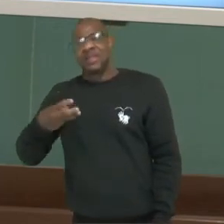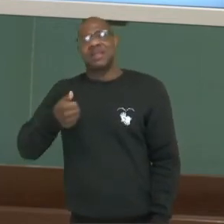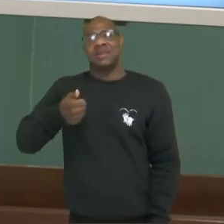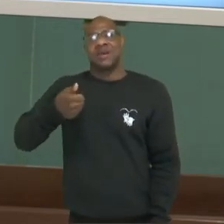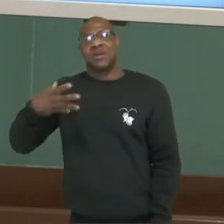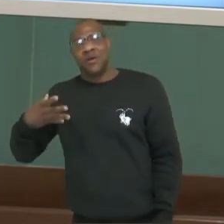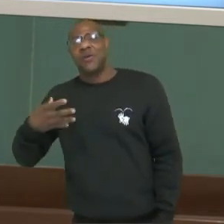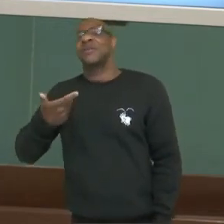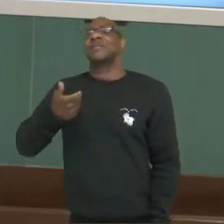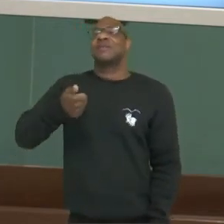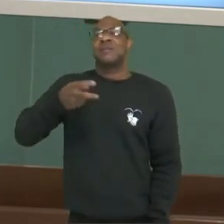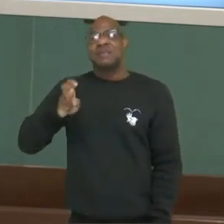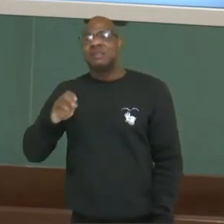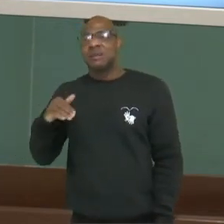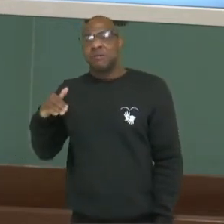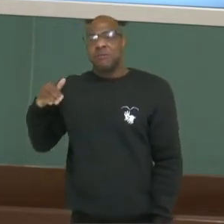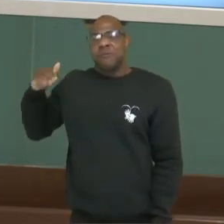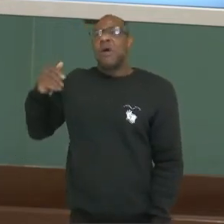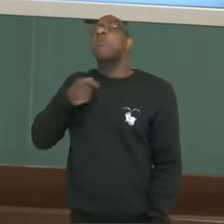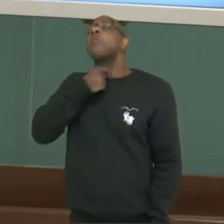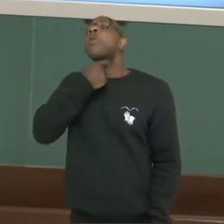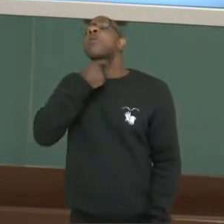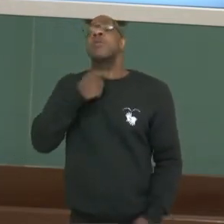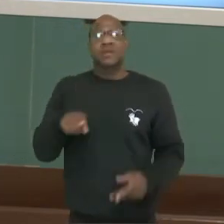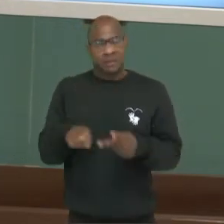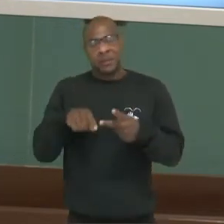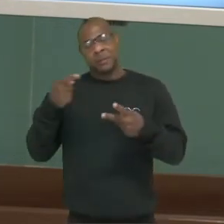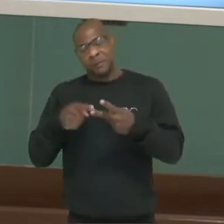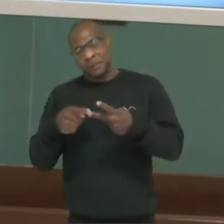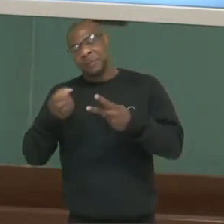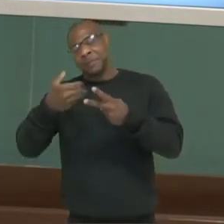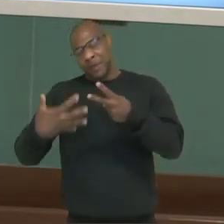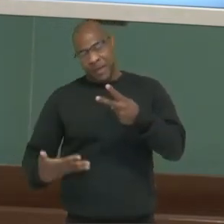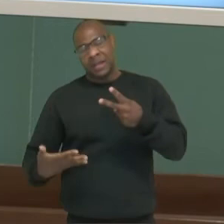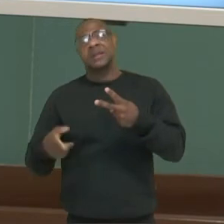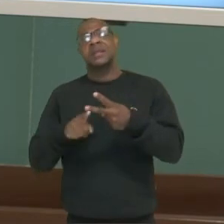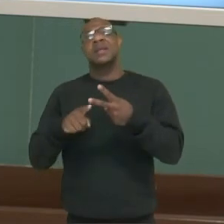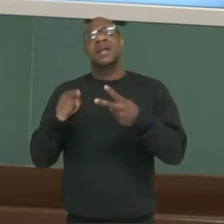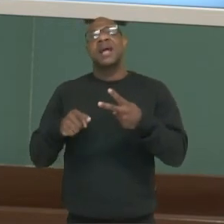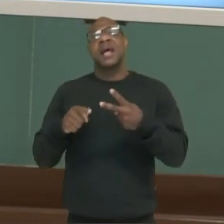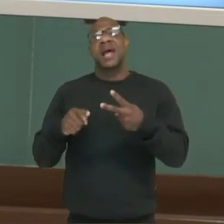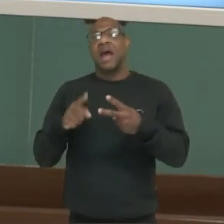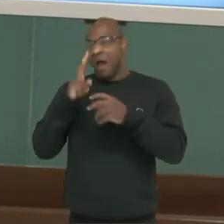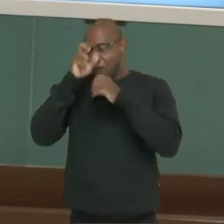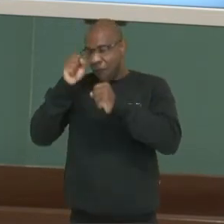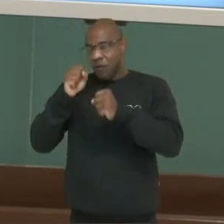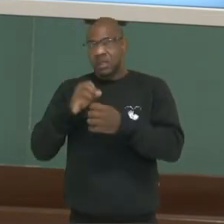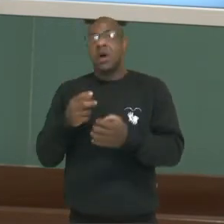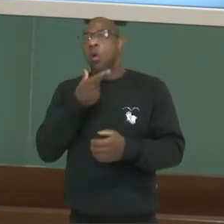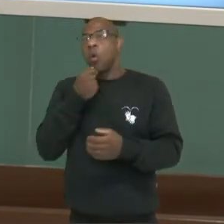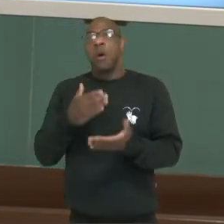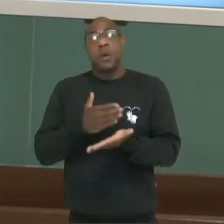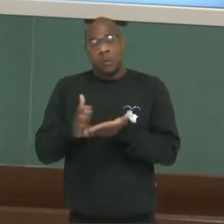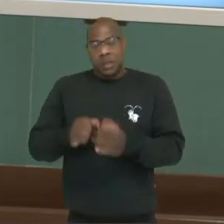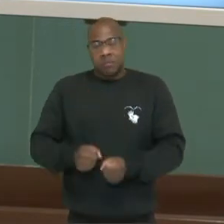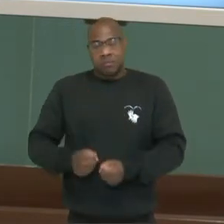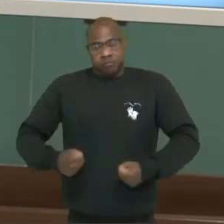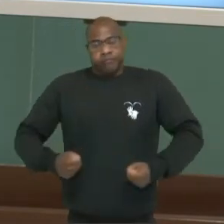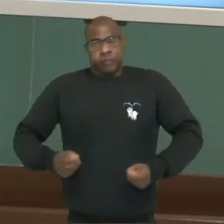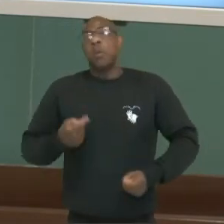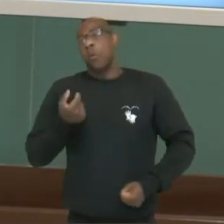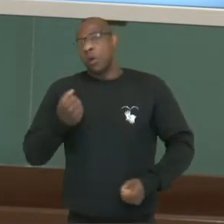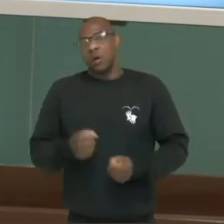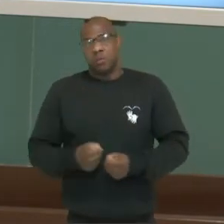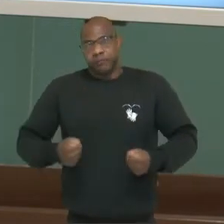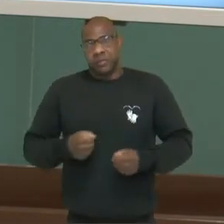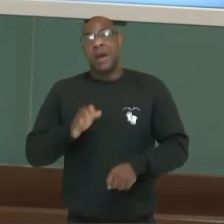pregas vocais. Outra característica masculina é a força, né? Os homens naturalmente são mais fortes